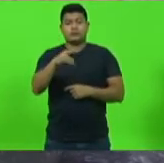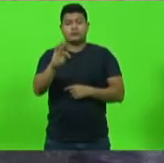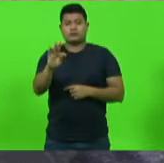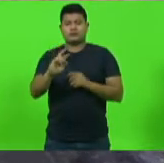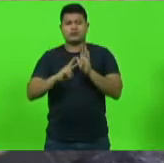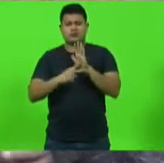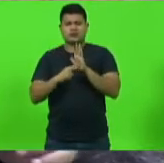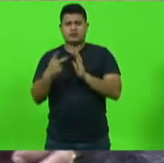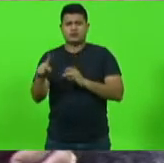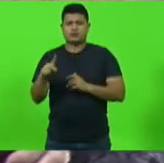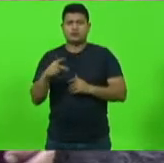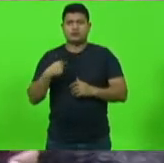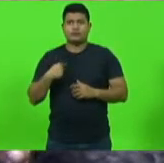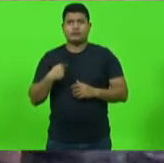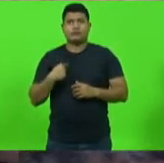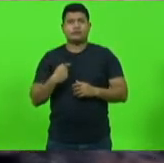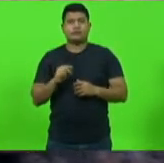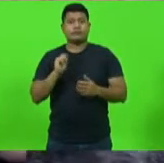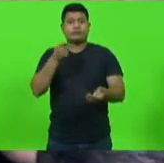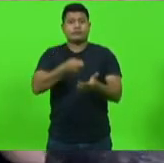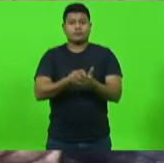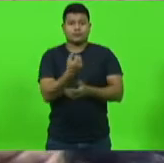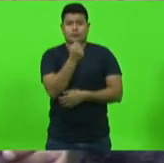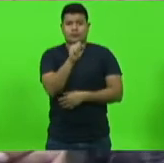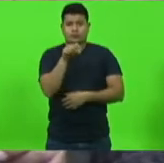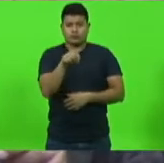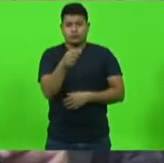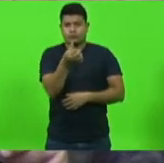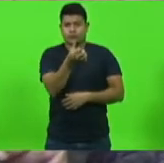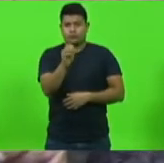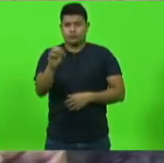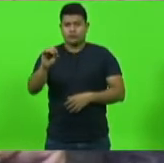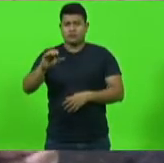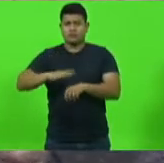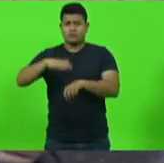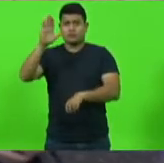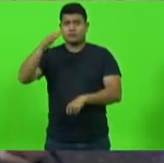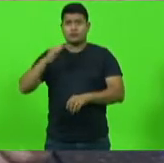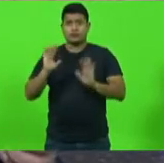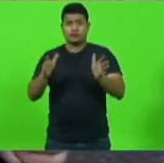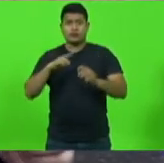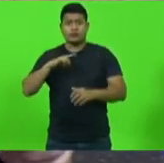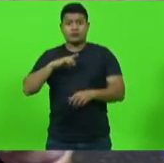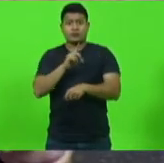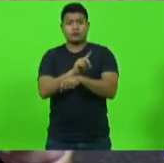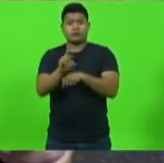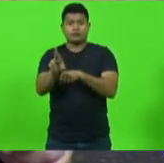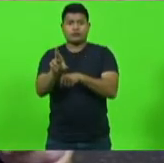Lá estipulando o pagamento de 8.600 e alguma coisa para quem já possui o doutorado.